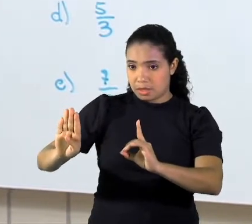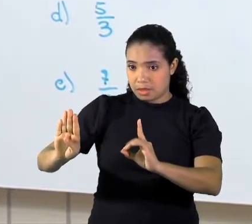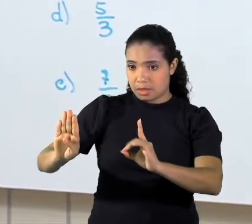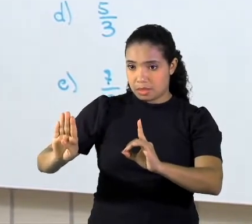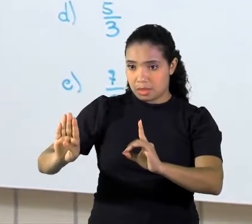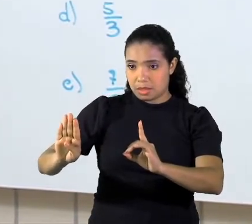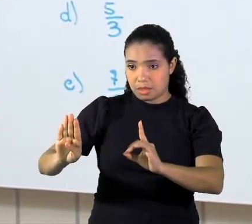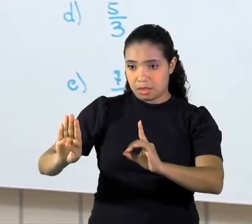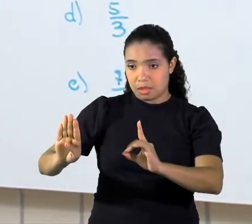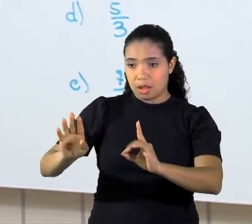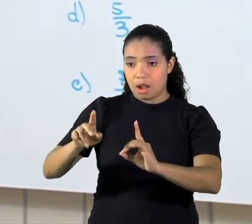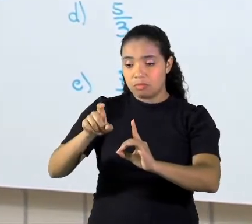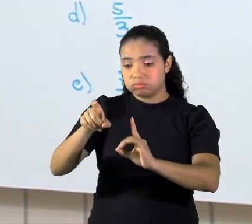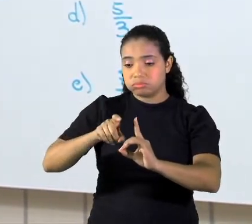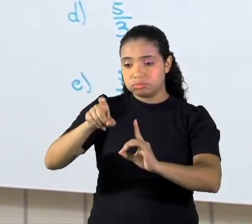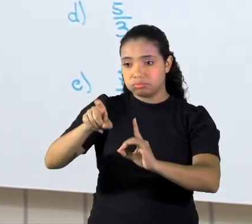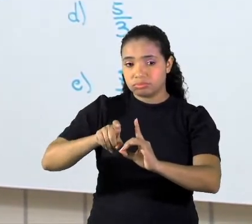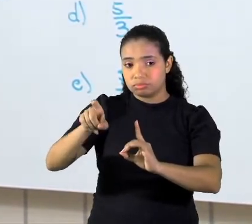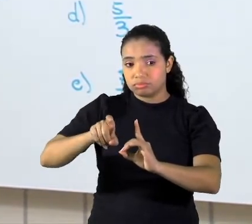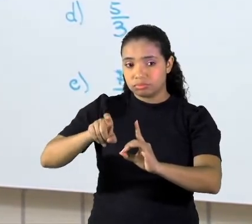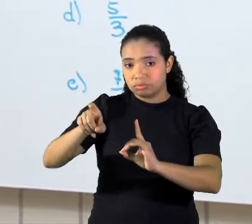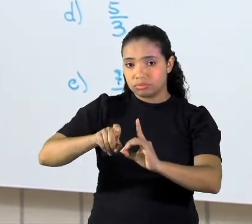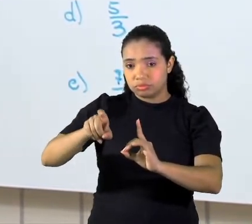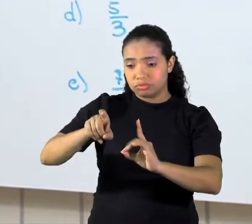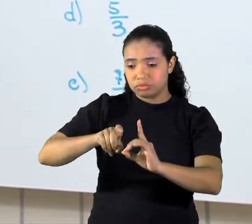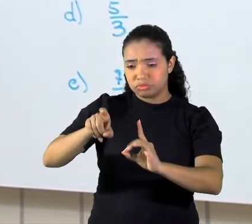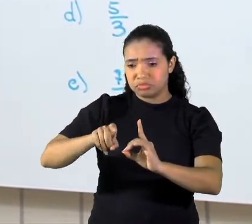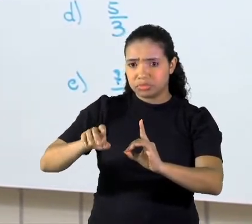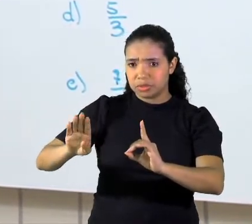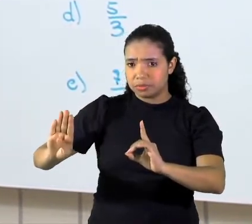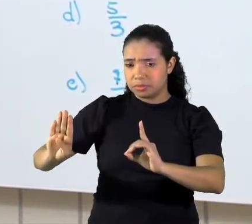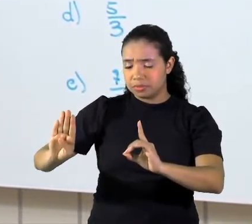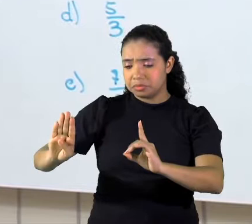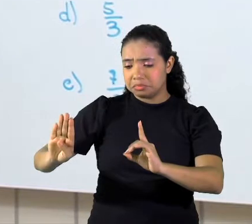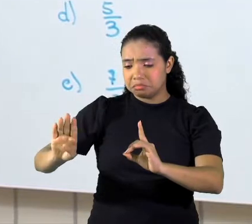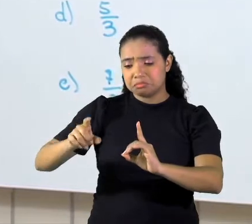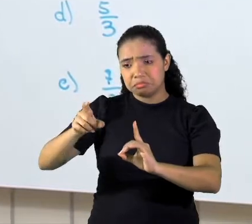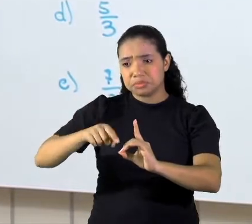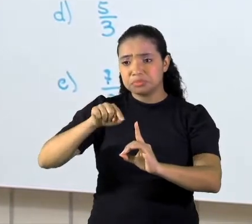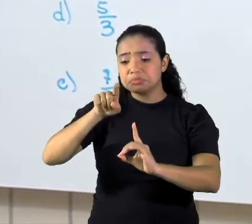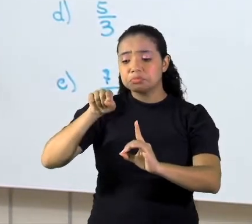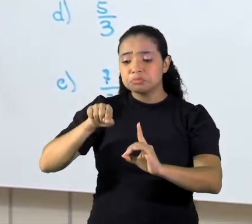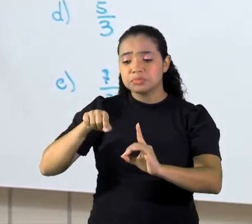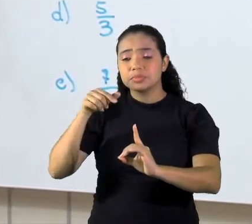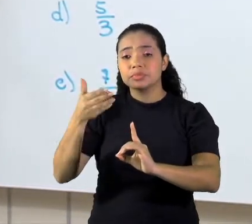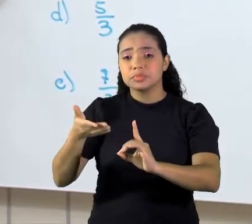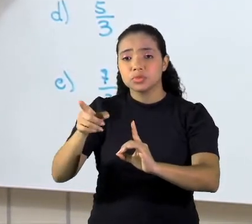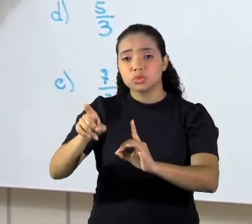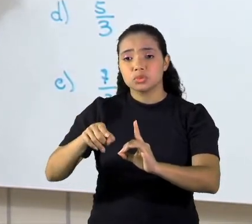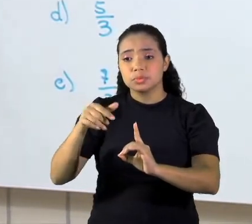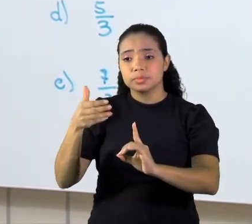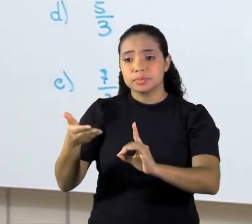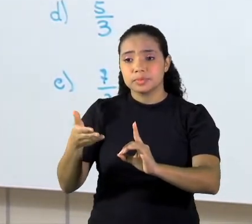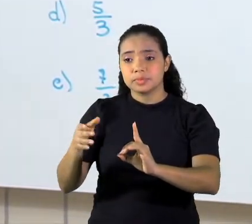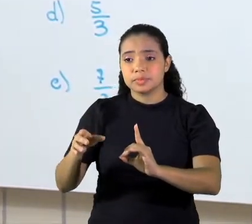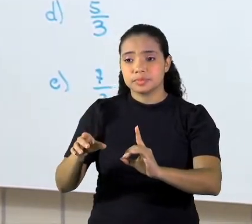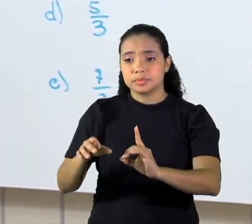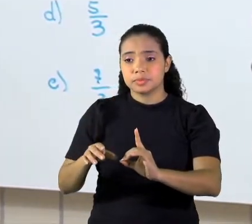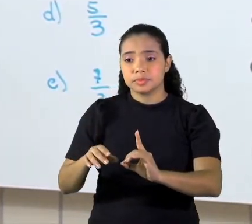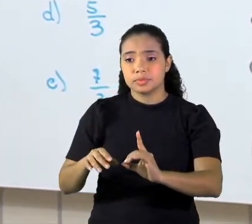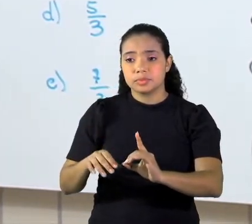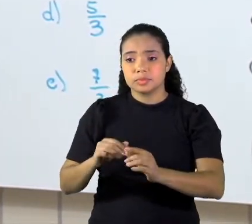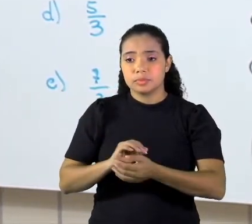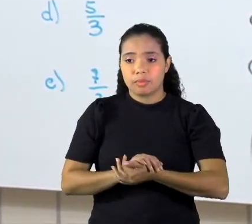pedaço, ok? Ele deu esse todo, lembrando que isso aqui foi dado e vale